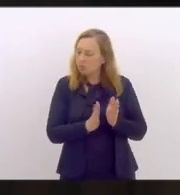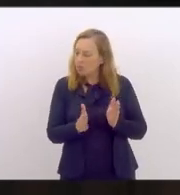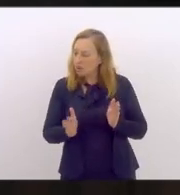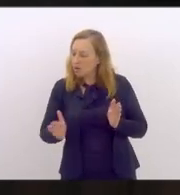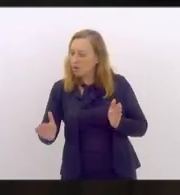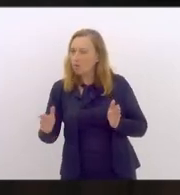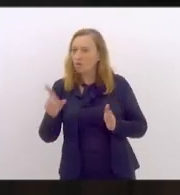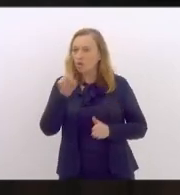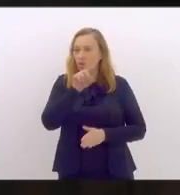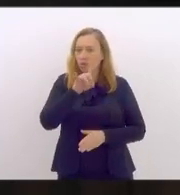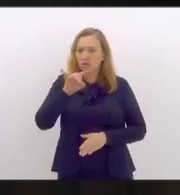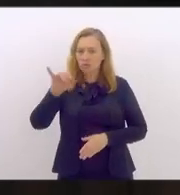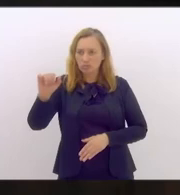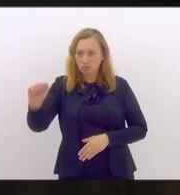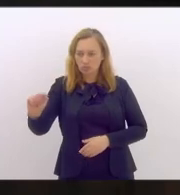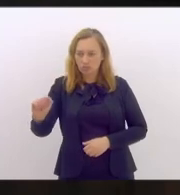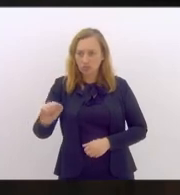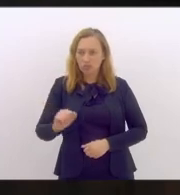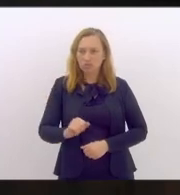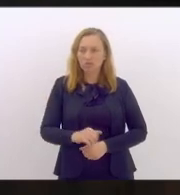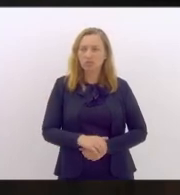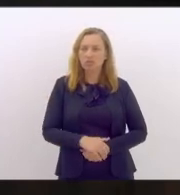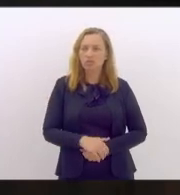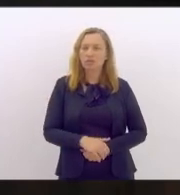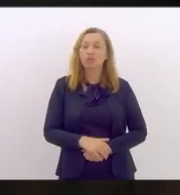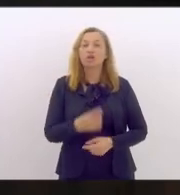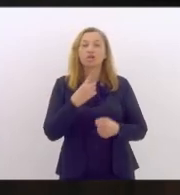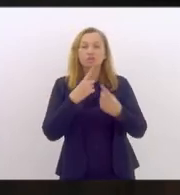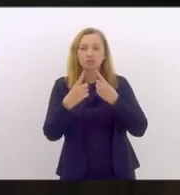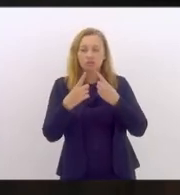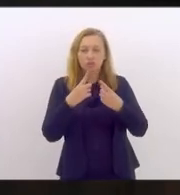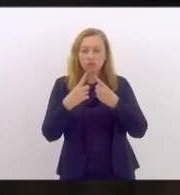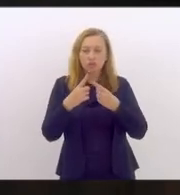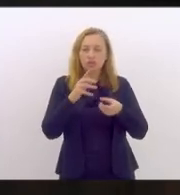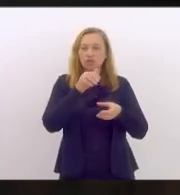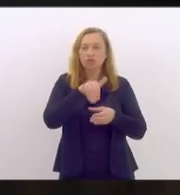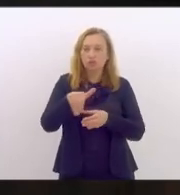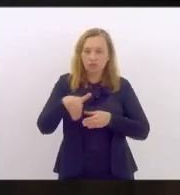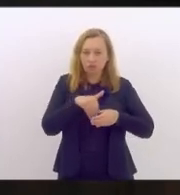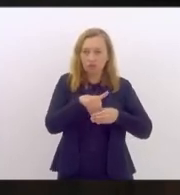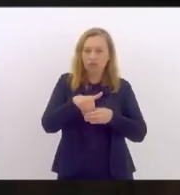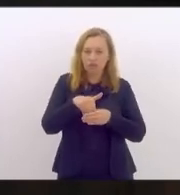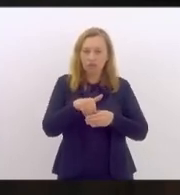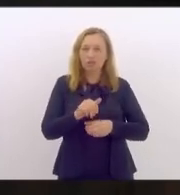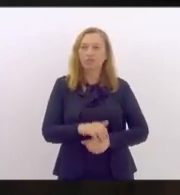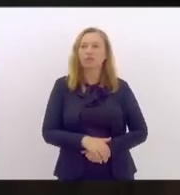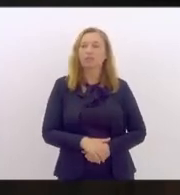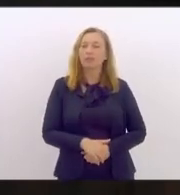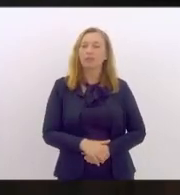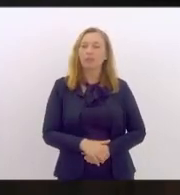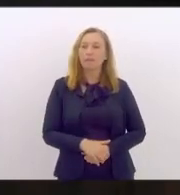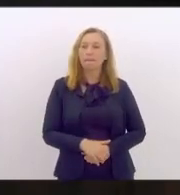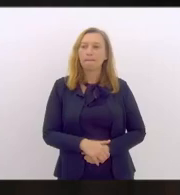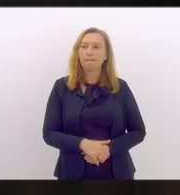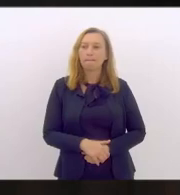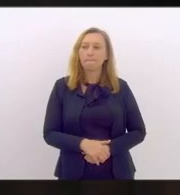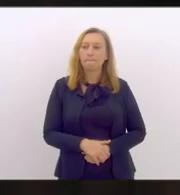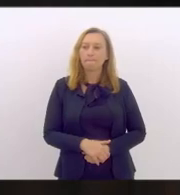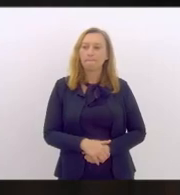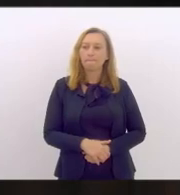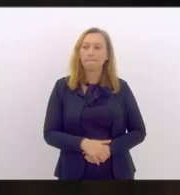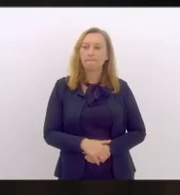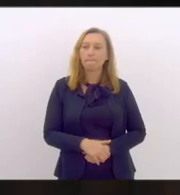para discutir e votar a ordem do dia que será